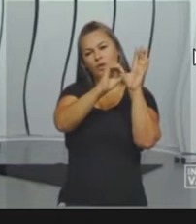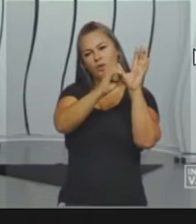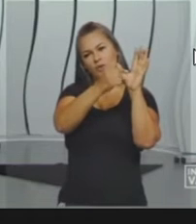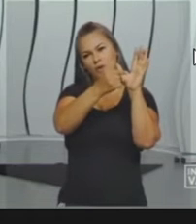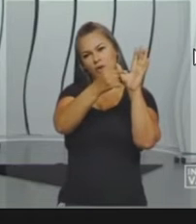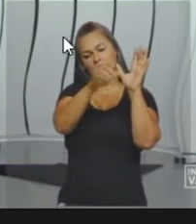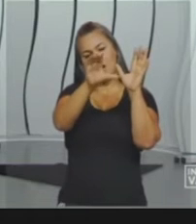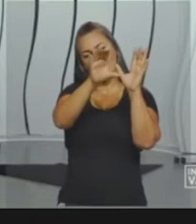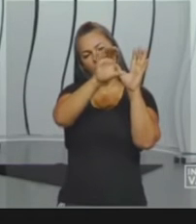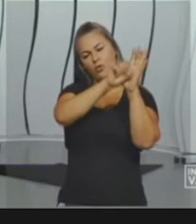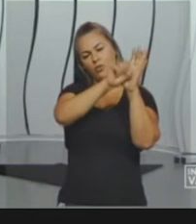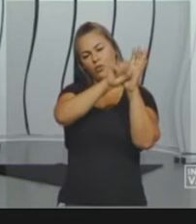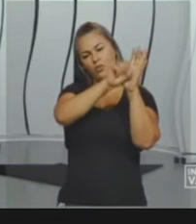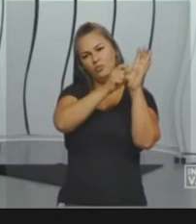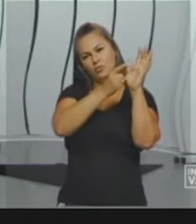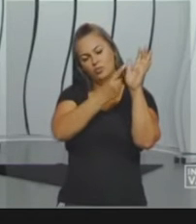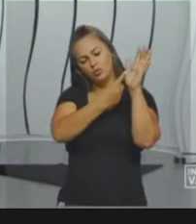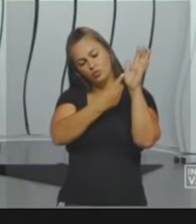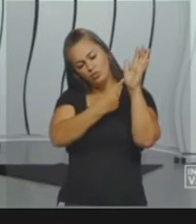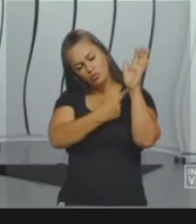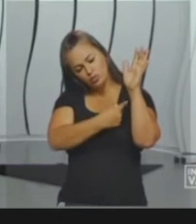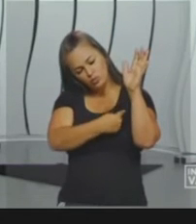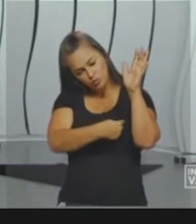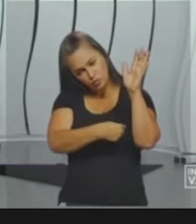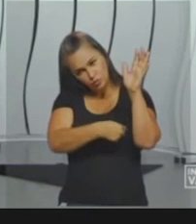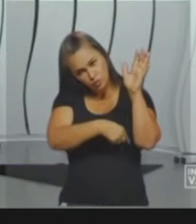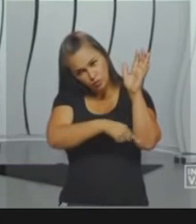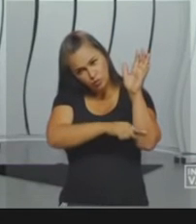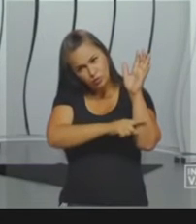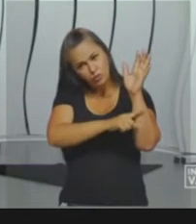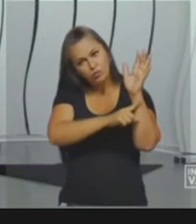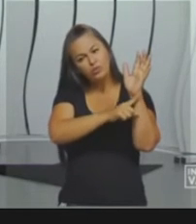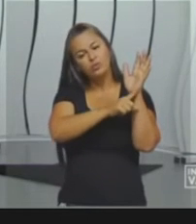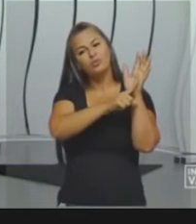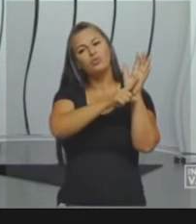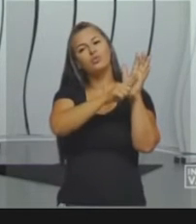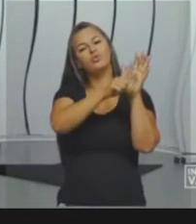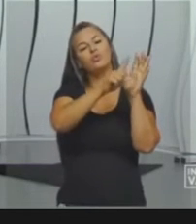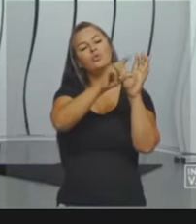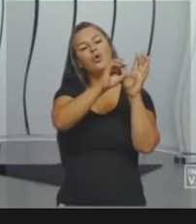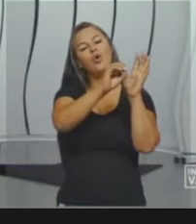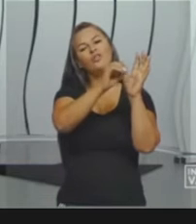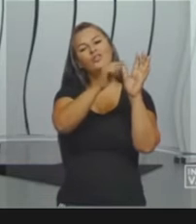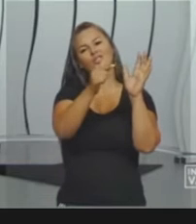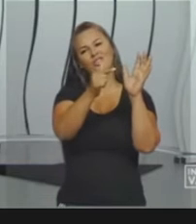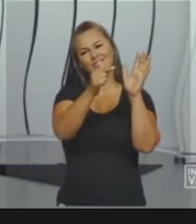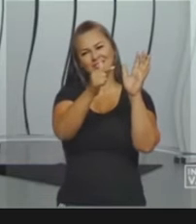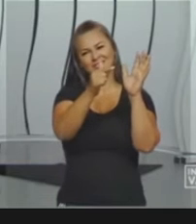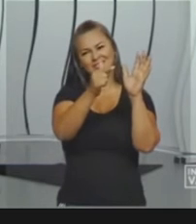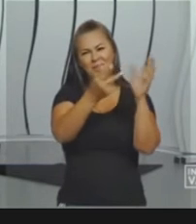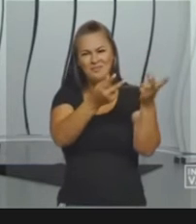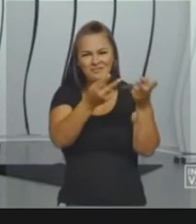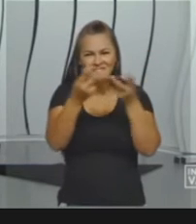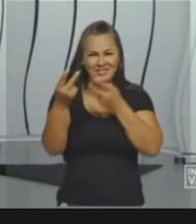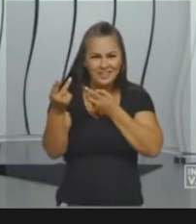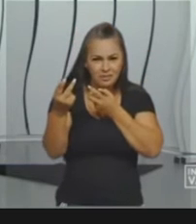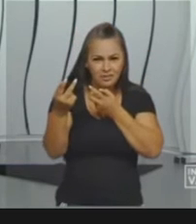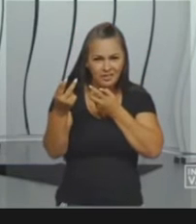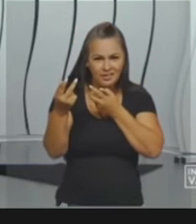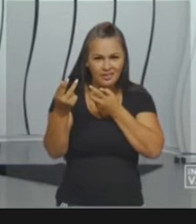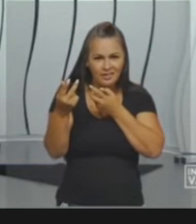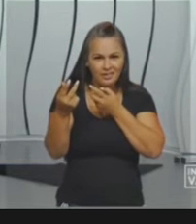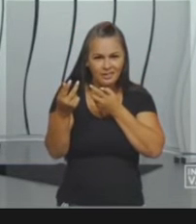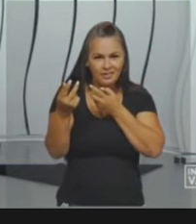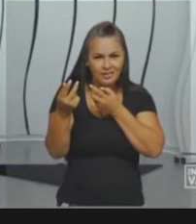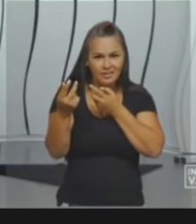gás carbônico, é muito gás carbônico. E a planta precisa disso. E a planta nos dá de volta oxigênio.